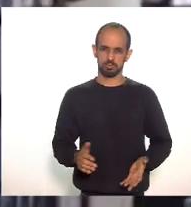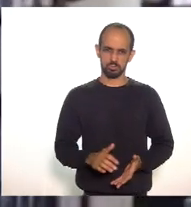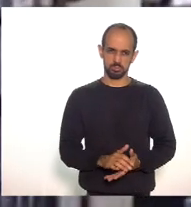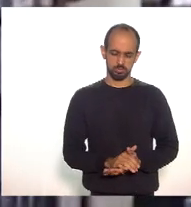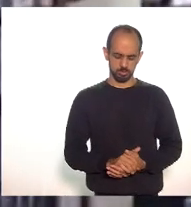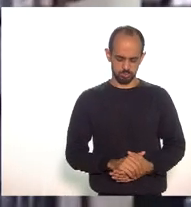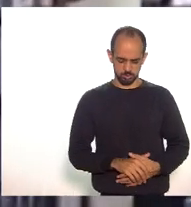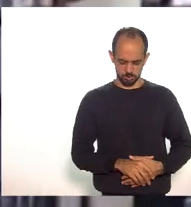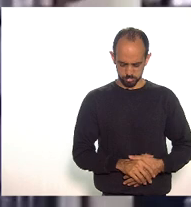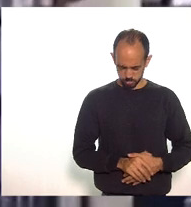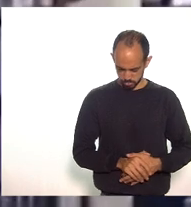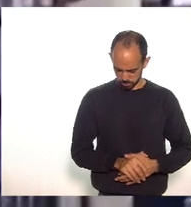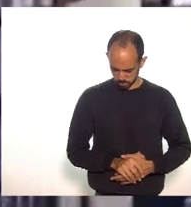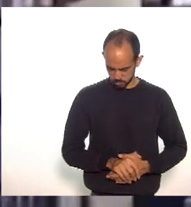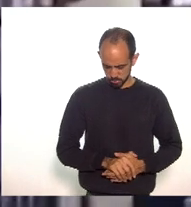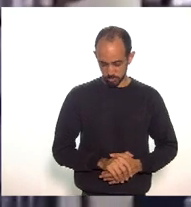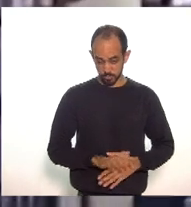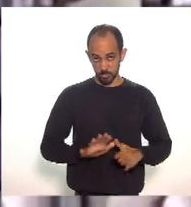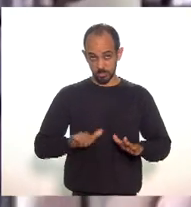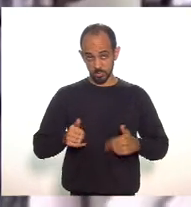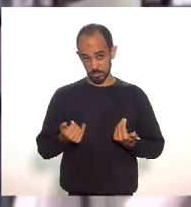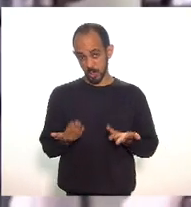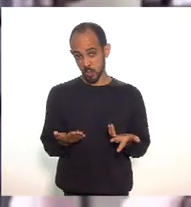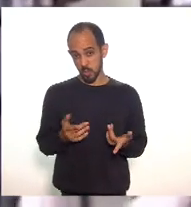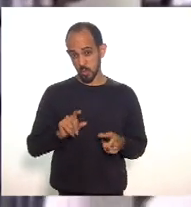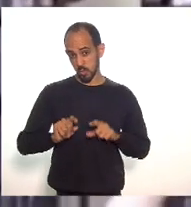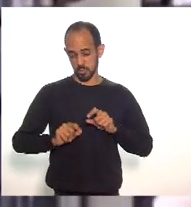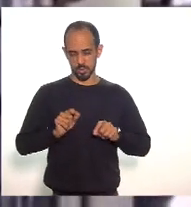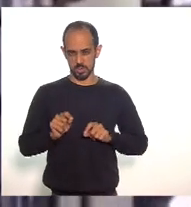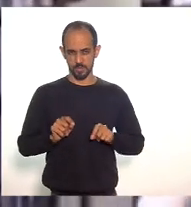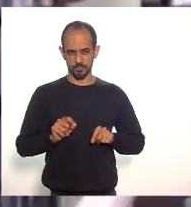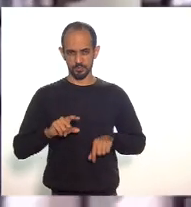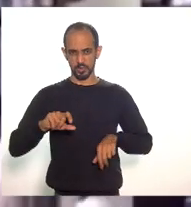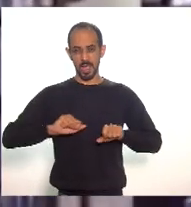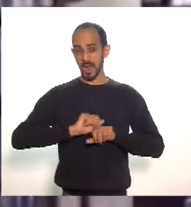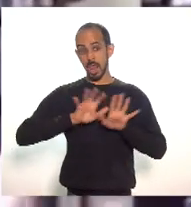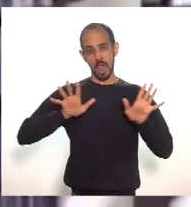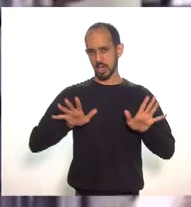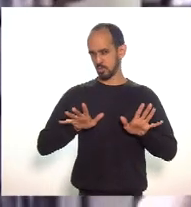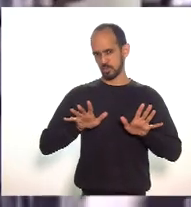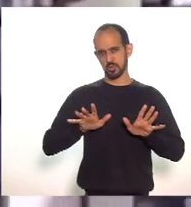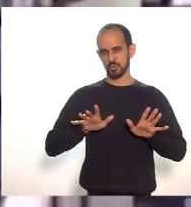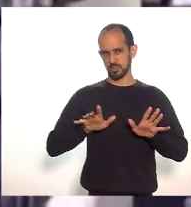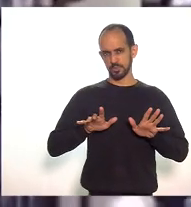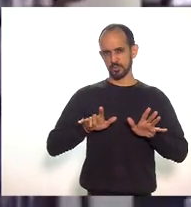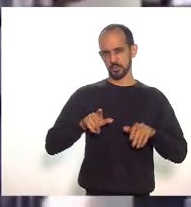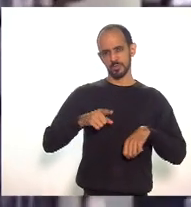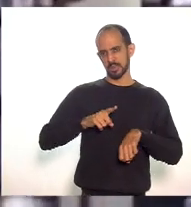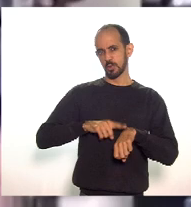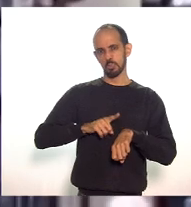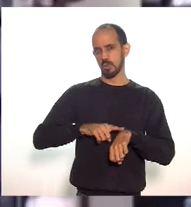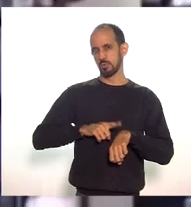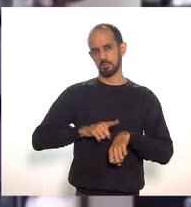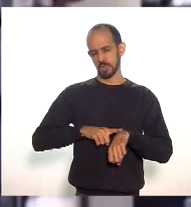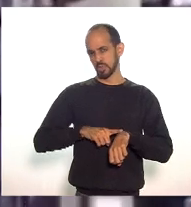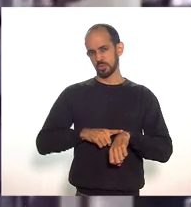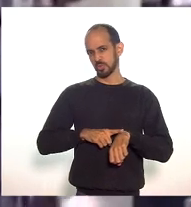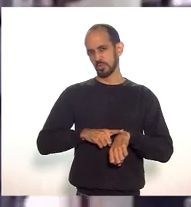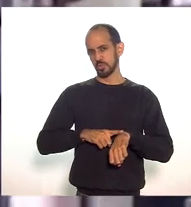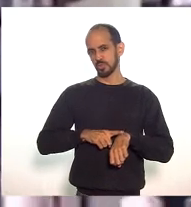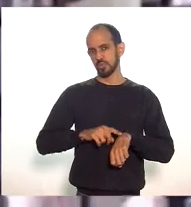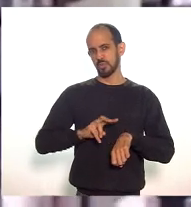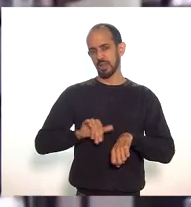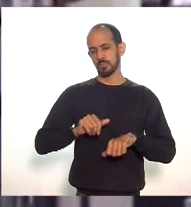essa que a verdade Tom é claro que uma hora esta situação Tinha que